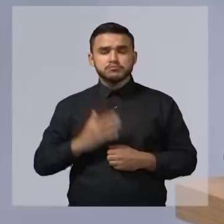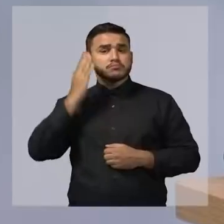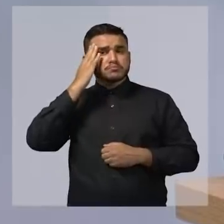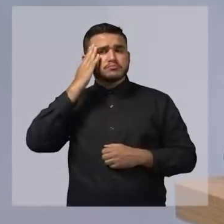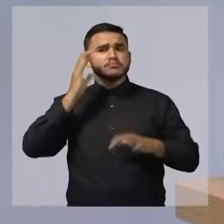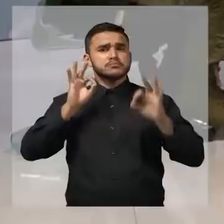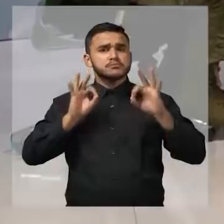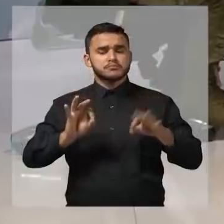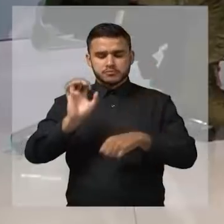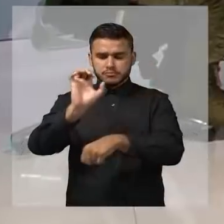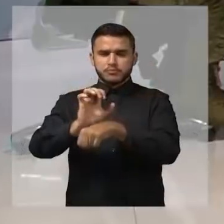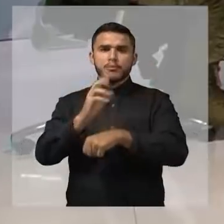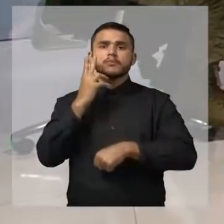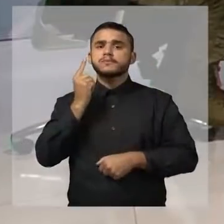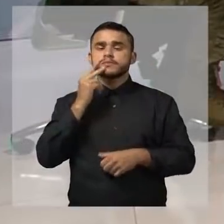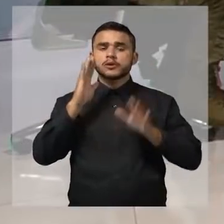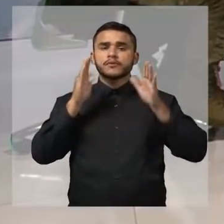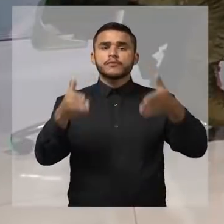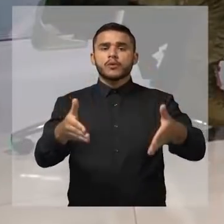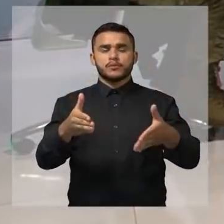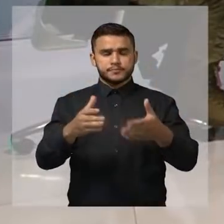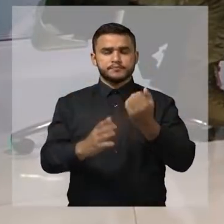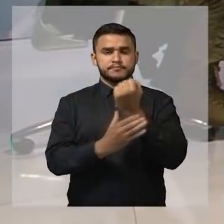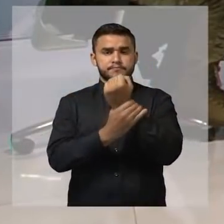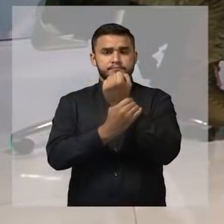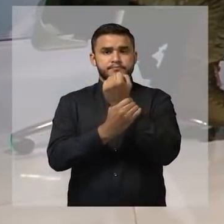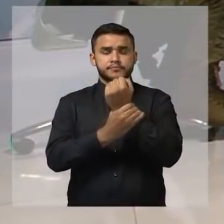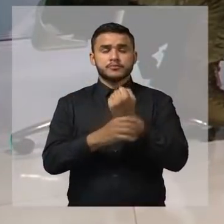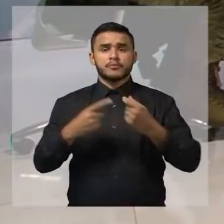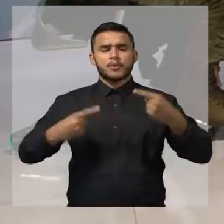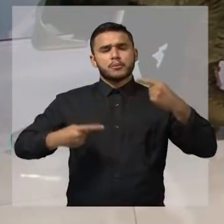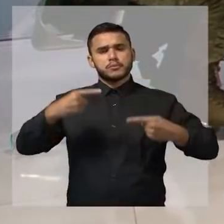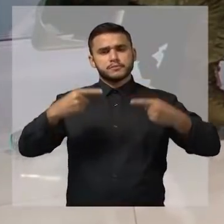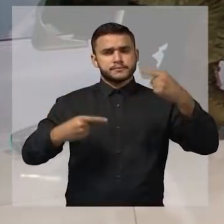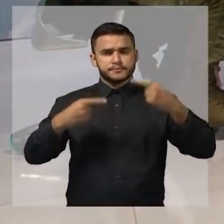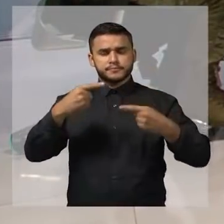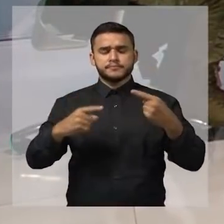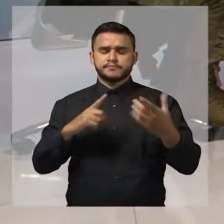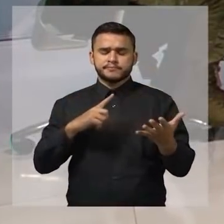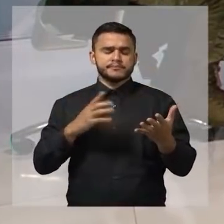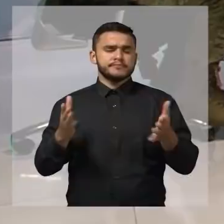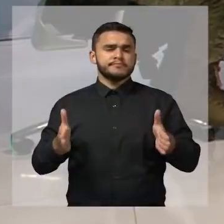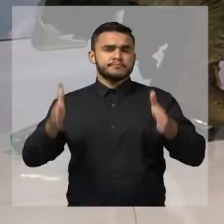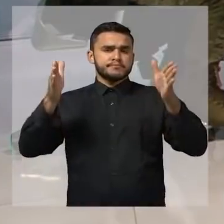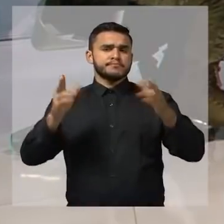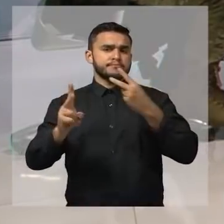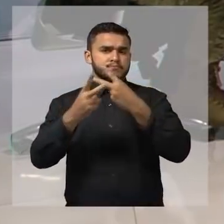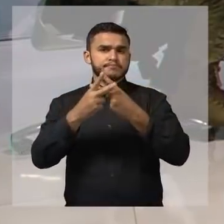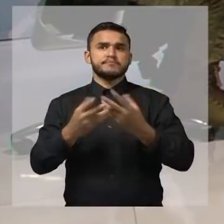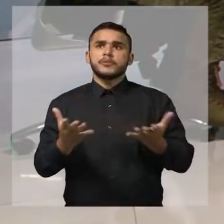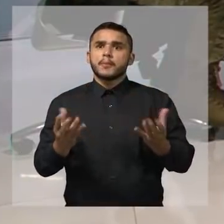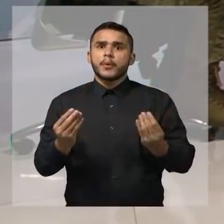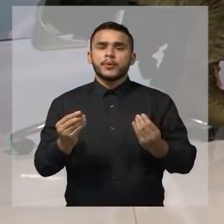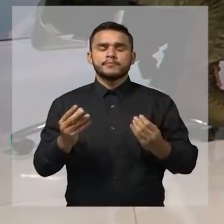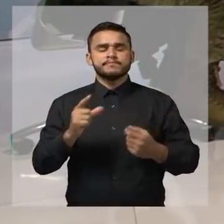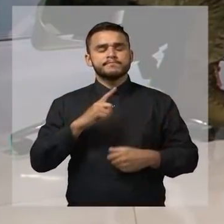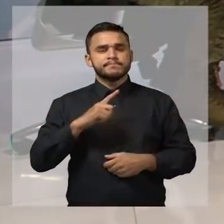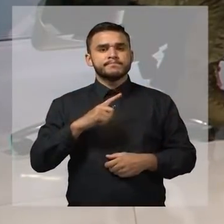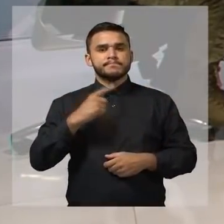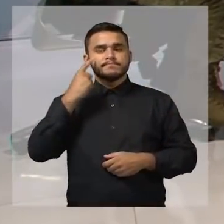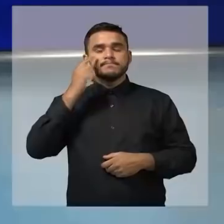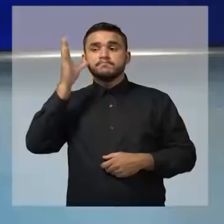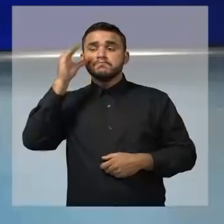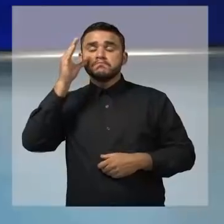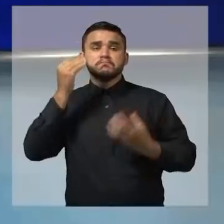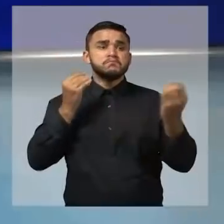do Ceará, especificamente na política prisional, é hoje, nesse instante, uma grande curiosidade